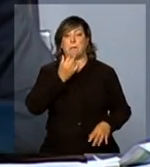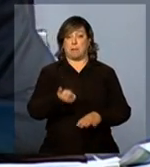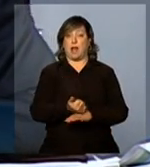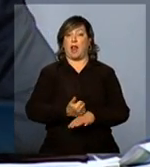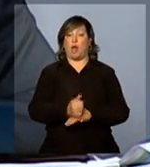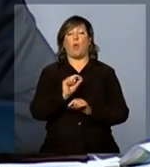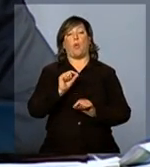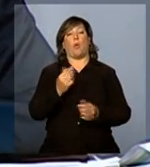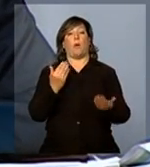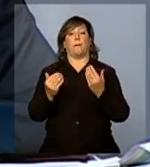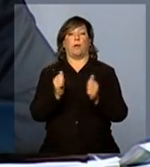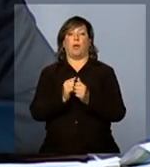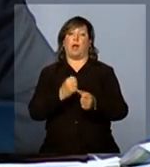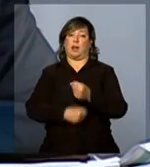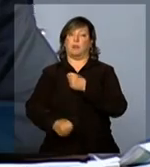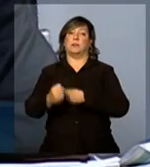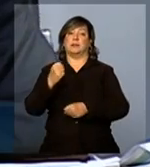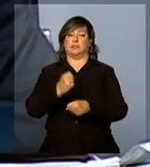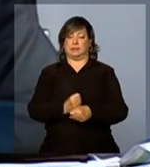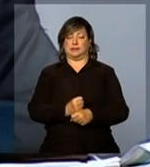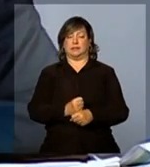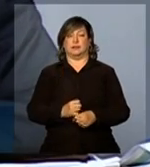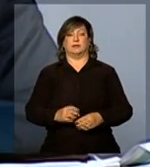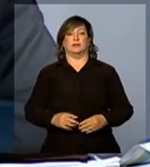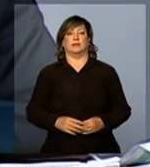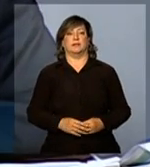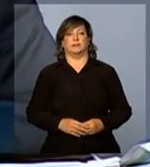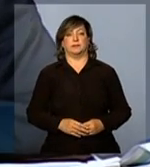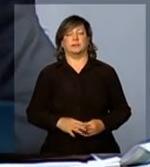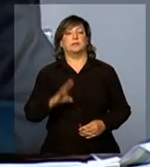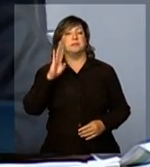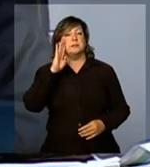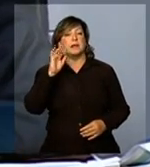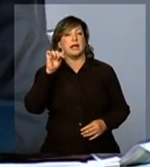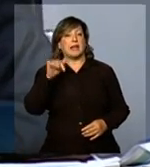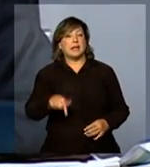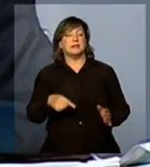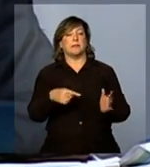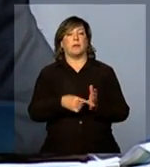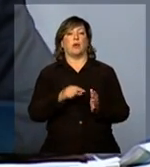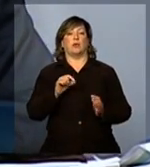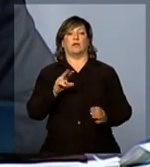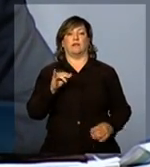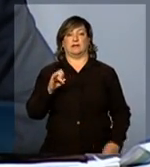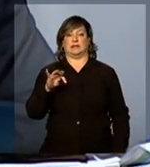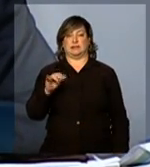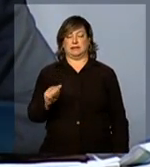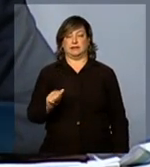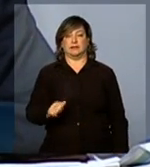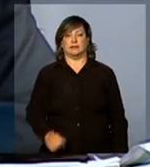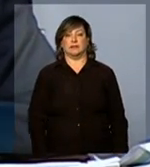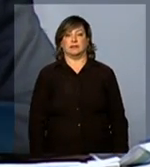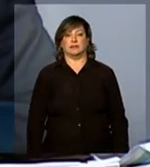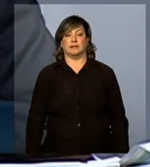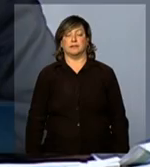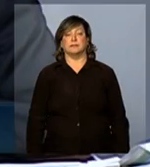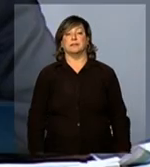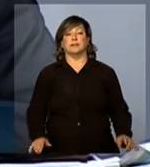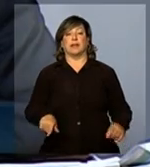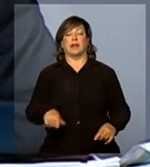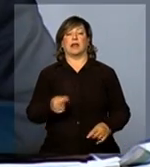melhores do que as de 2013, pelo menos deste ponto de vista. Então, a